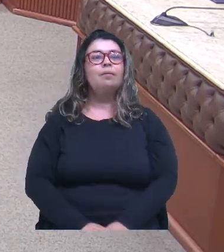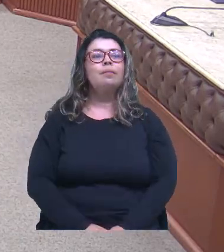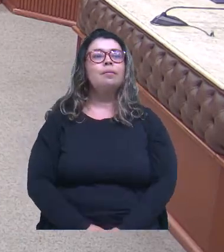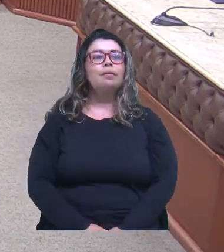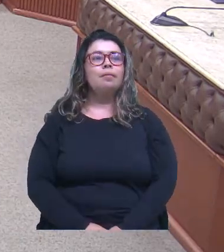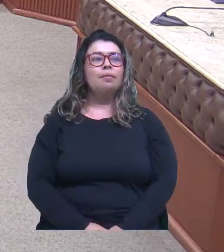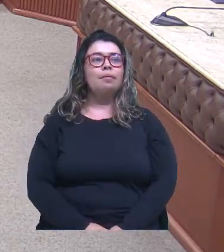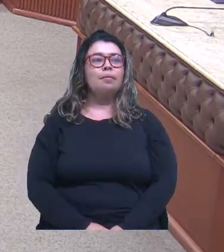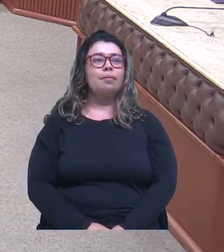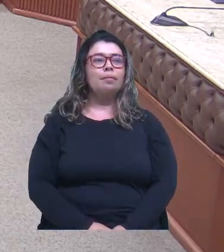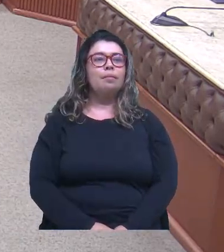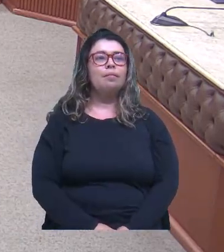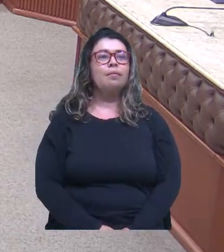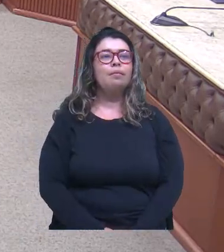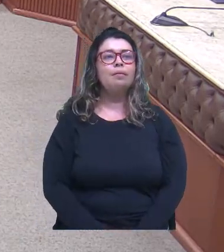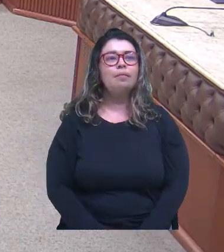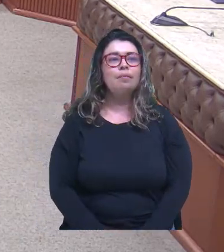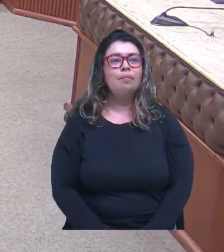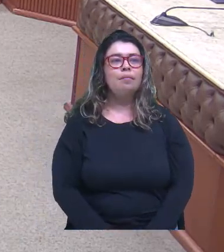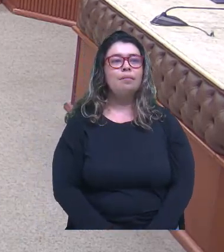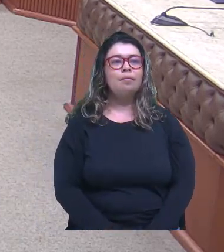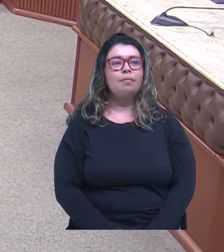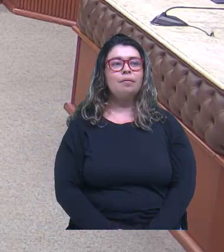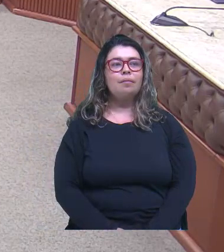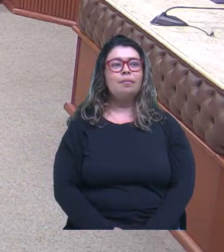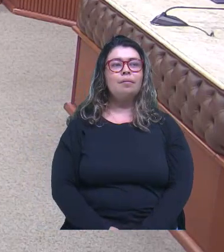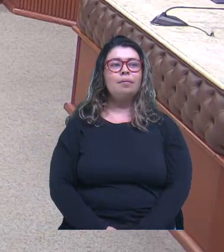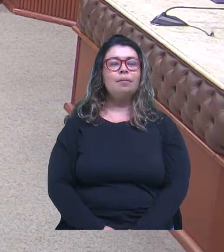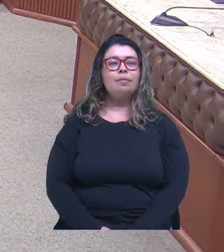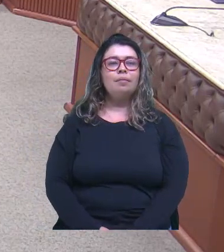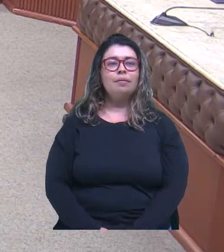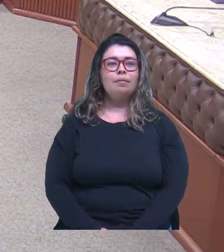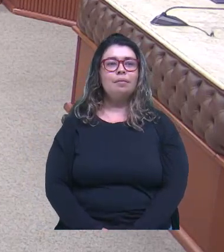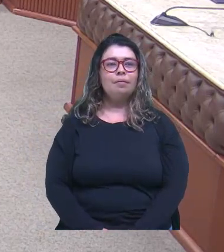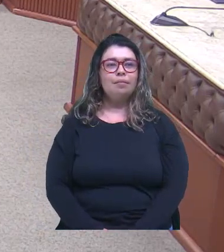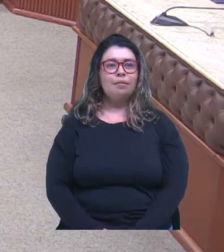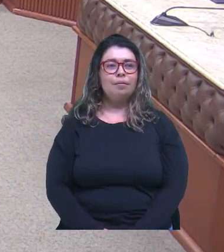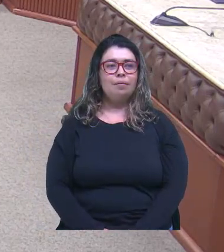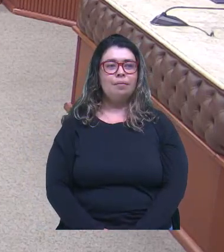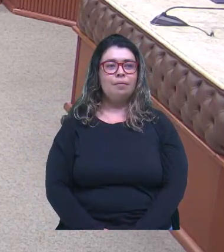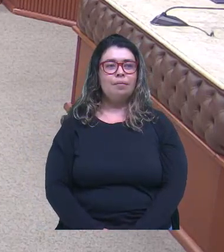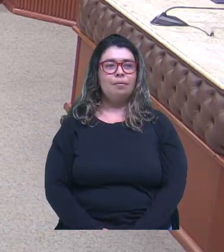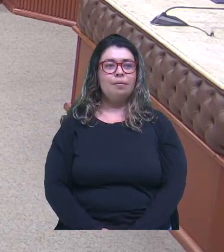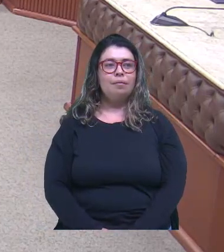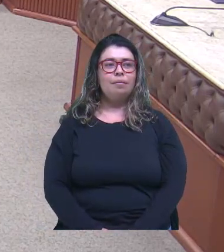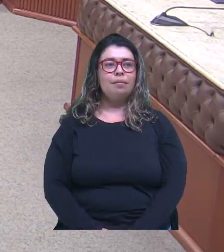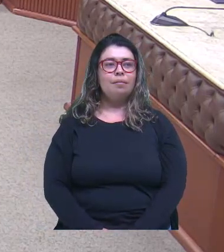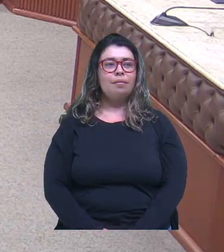Pera aí, meu bem. Agora eu posso chamar você de Betinha. Oi, Betinha.